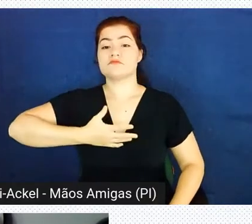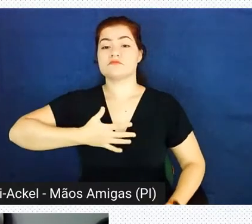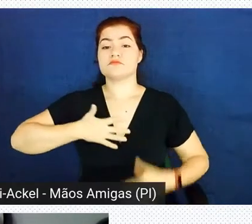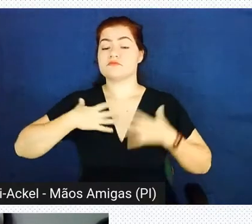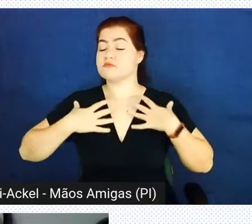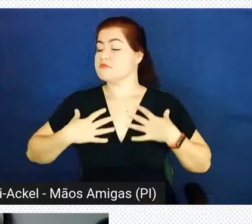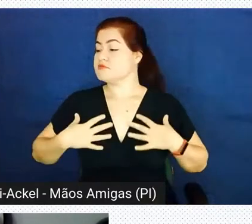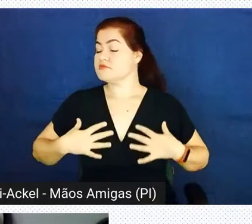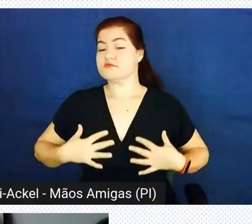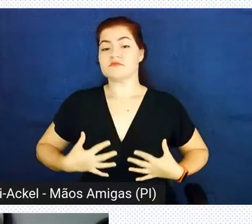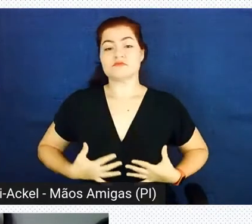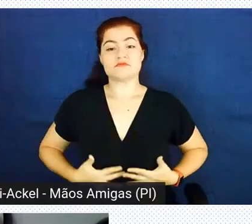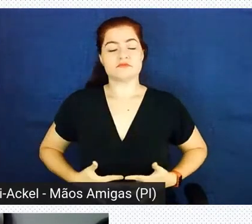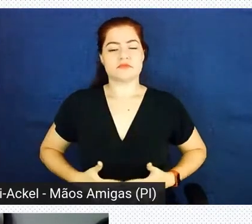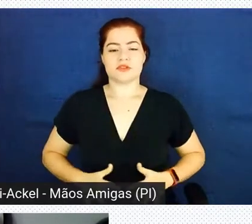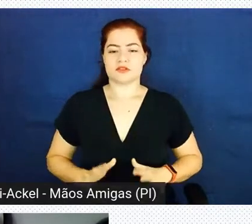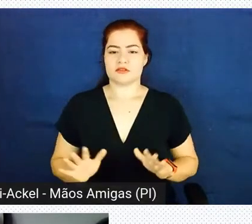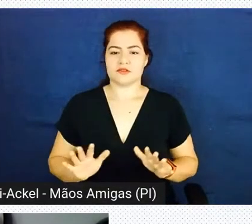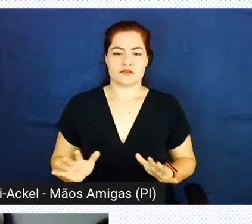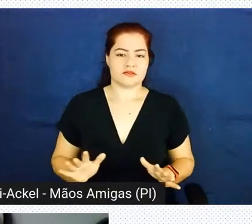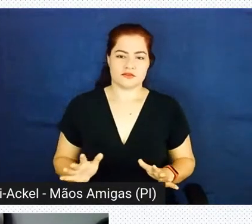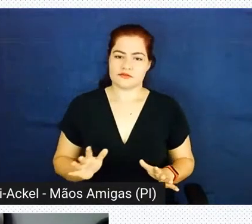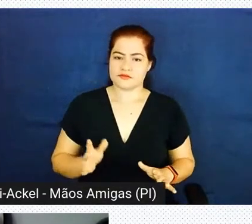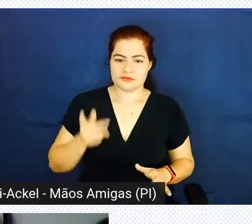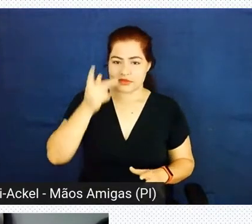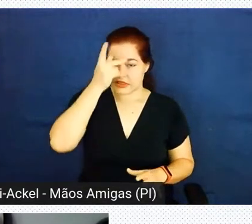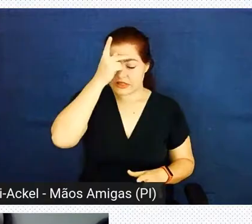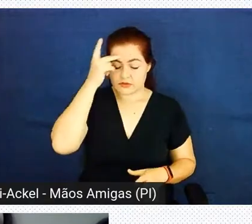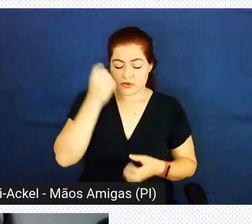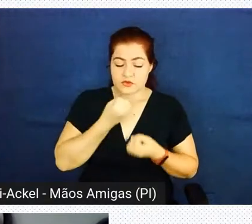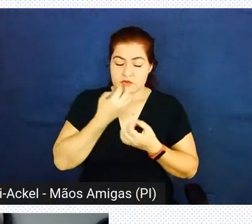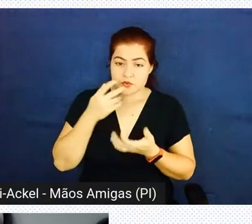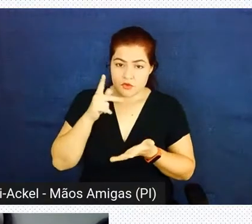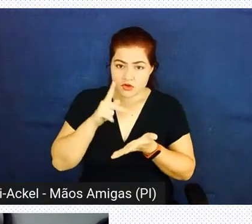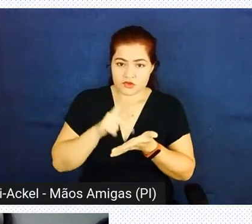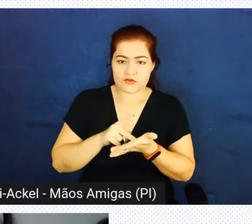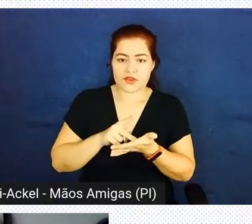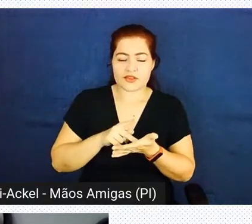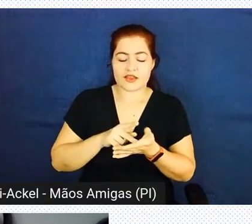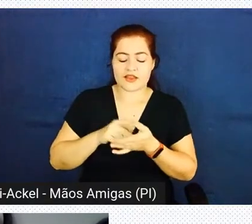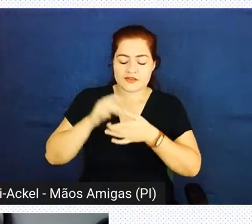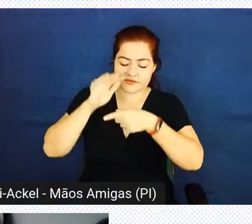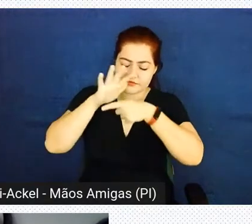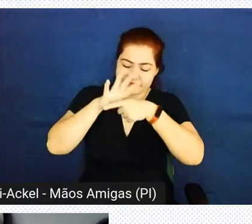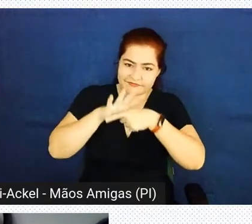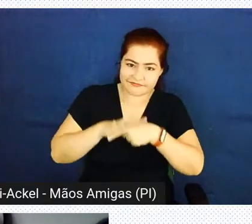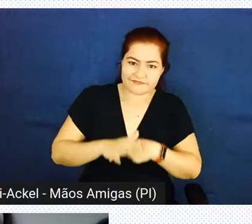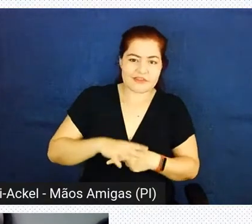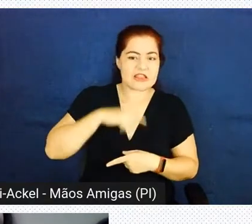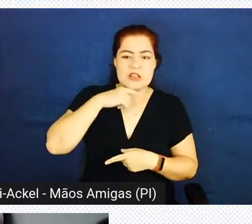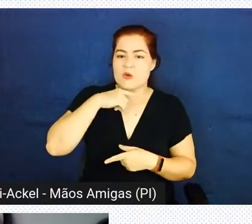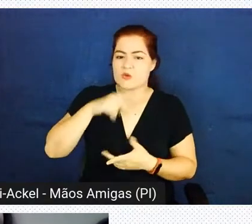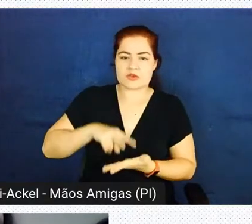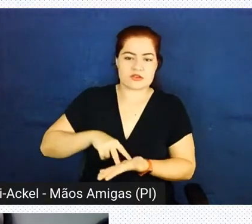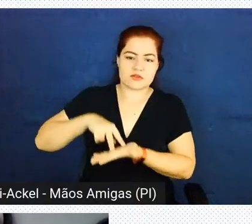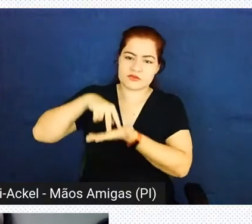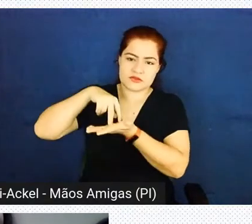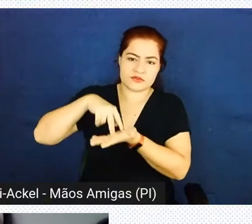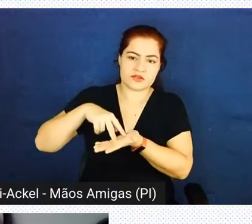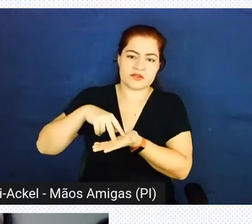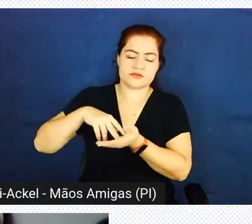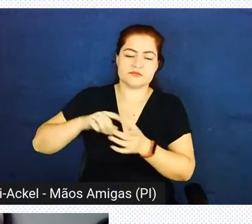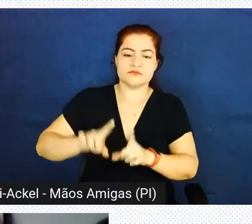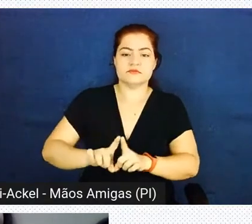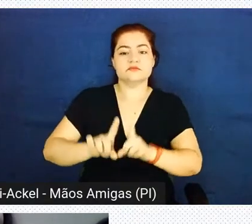plano inferior, dominados, espezinhados, sem possibilidade de soerguimento. Mas